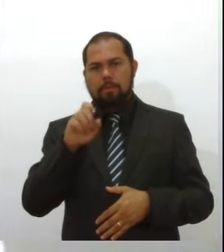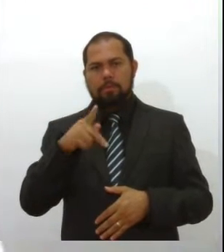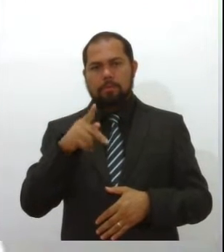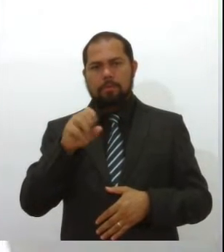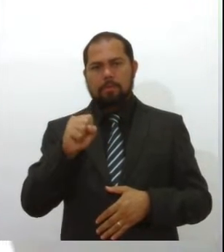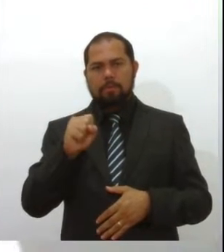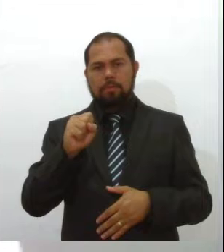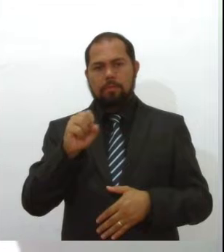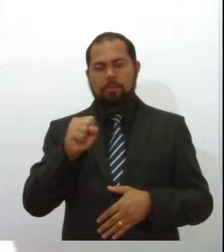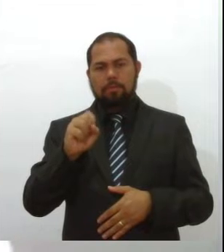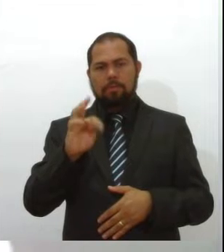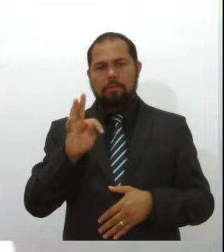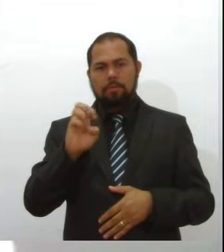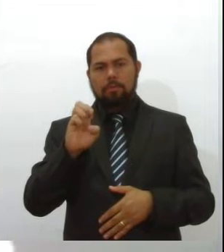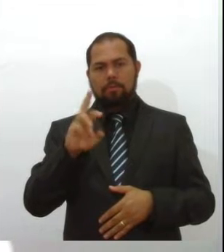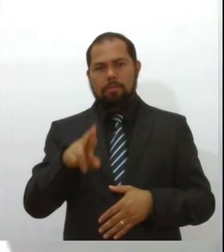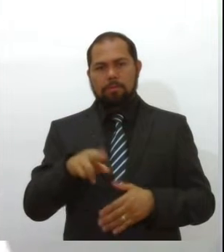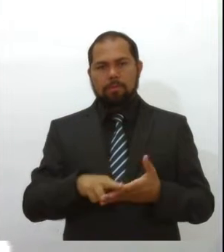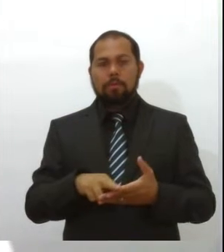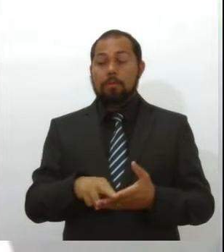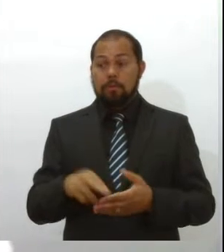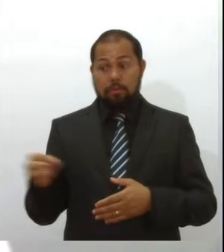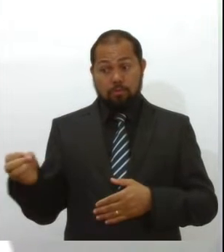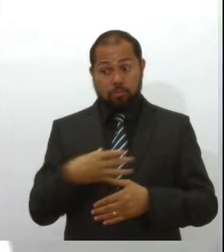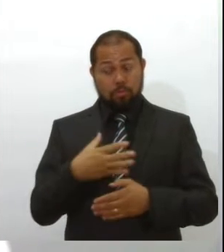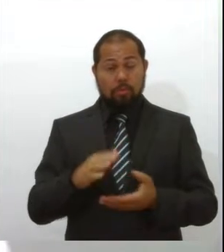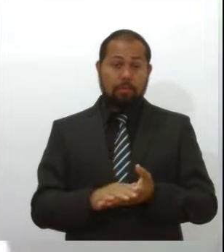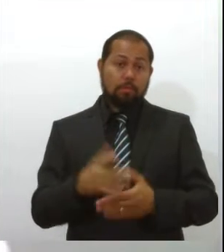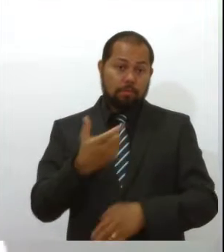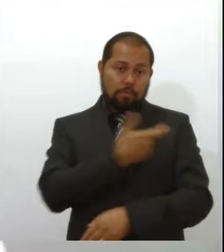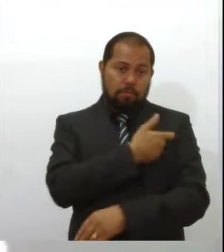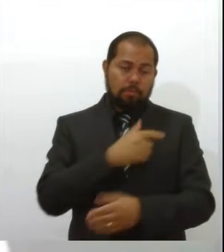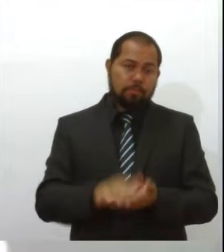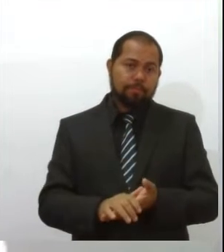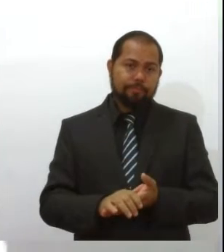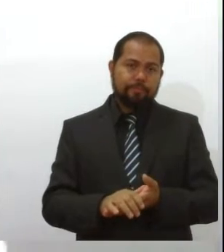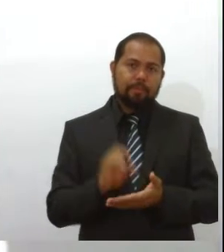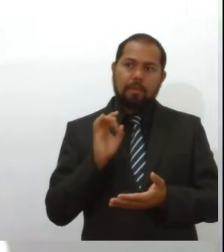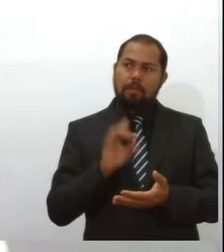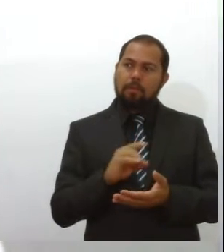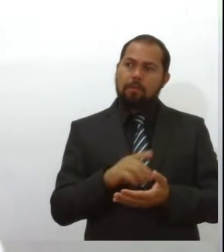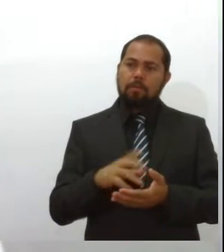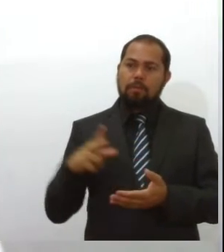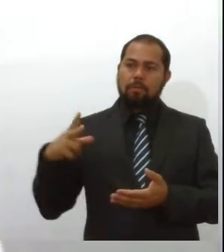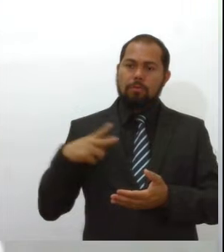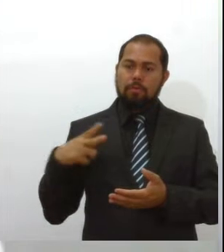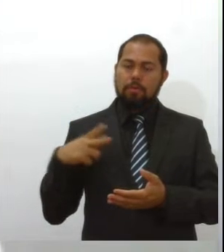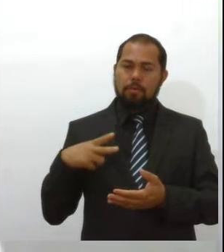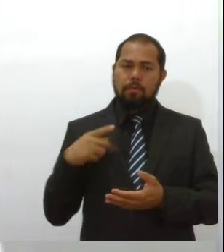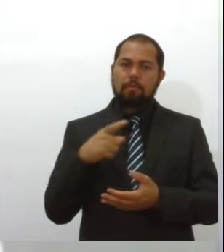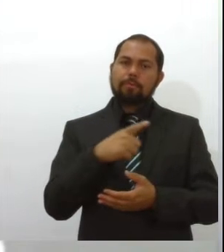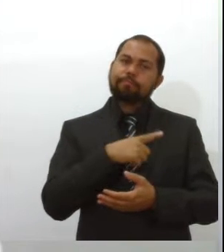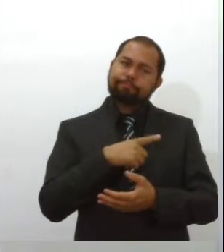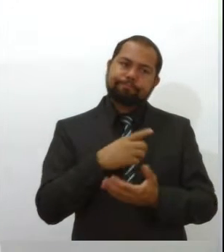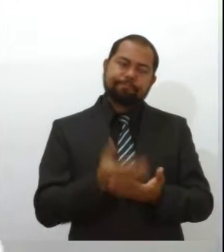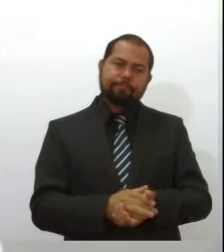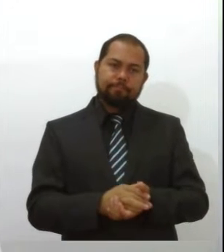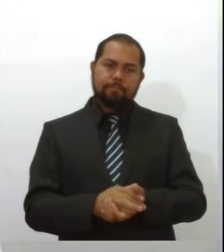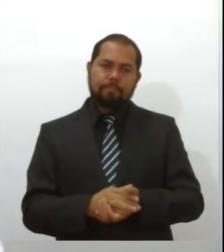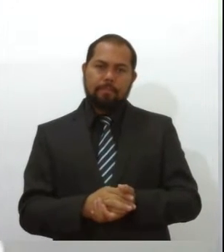uma mais nova recentemente, que é fornecida apenas na rede particular. E ela ajuda e oferece